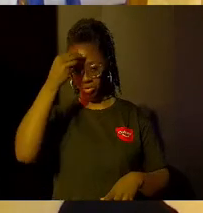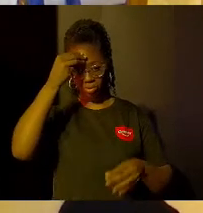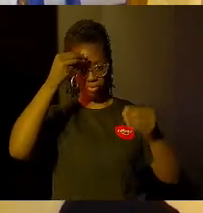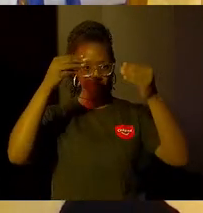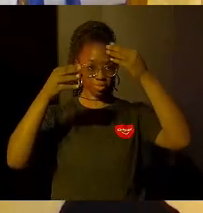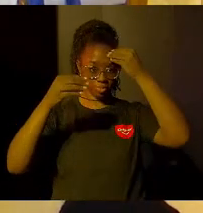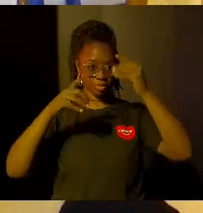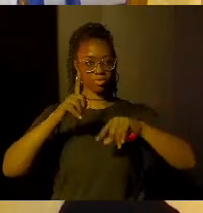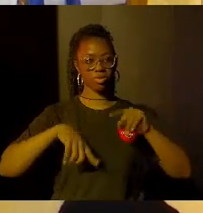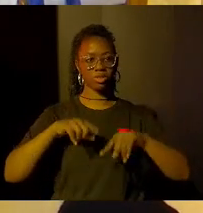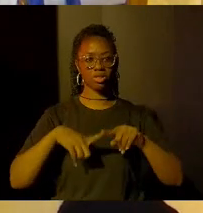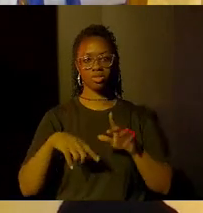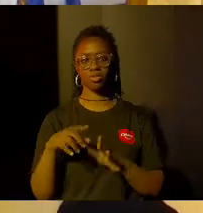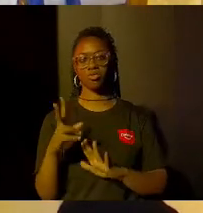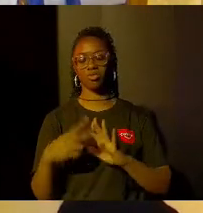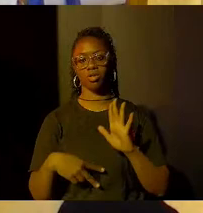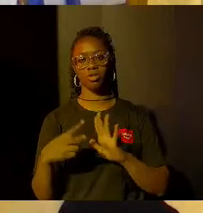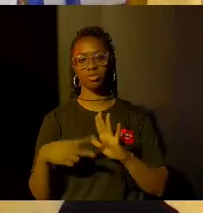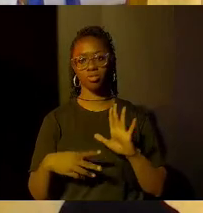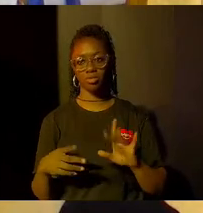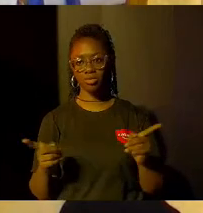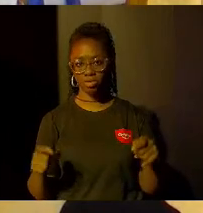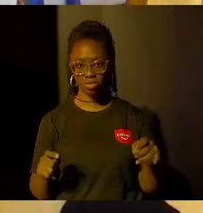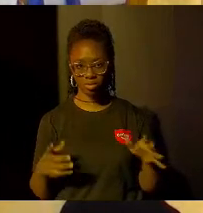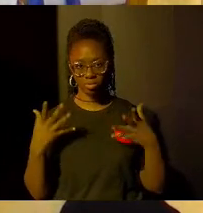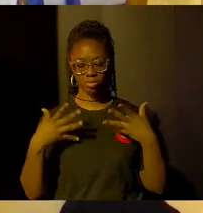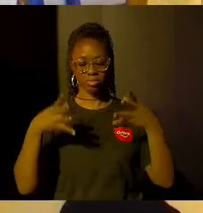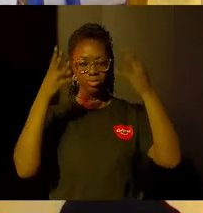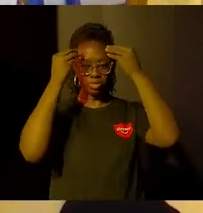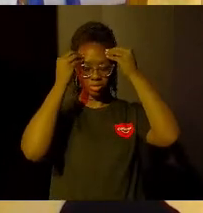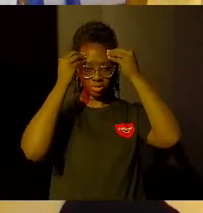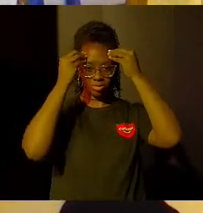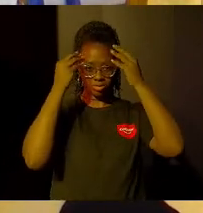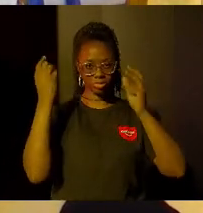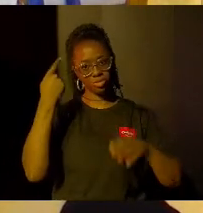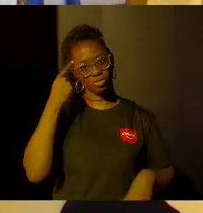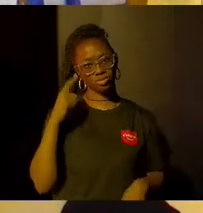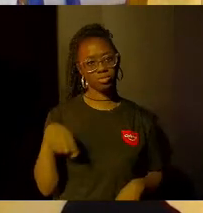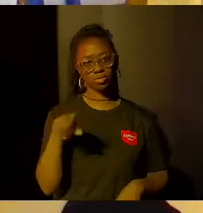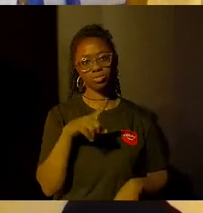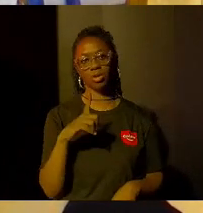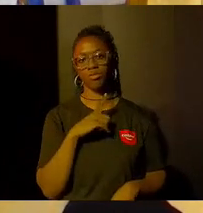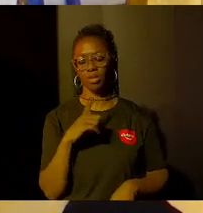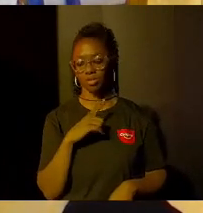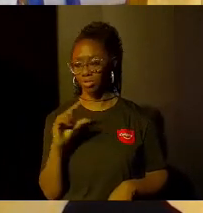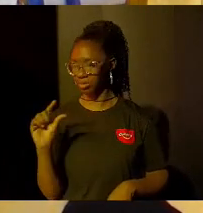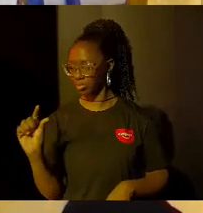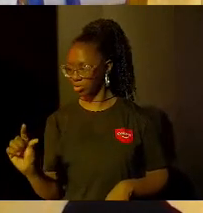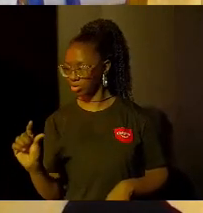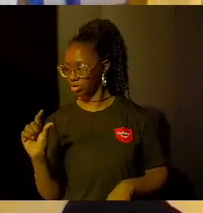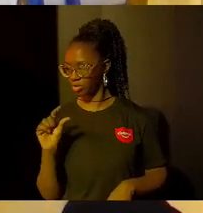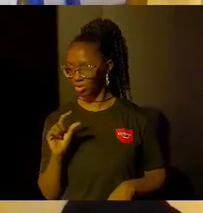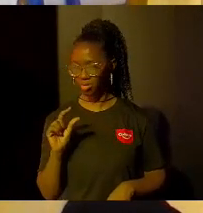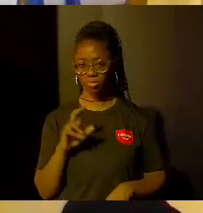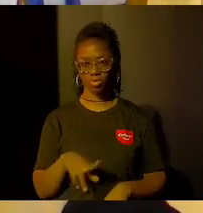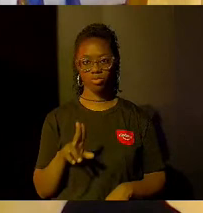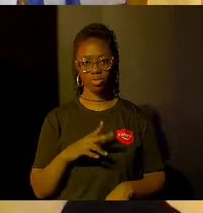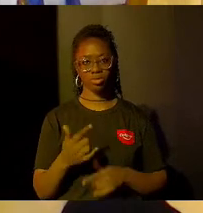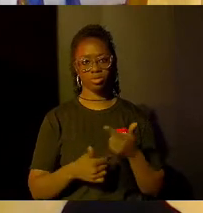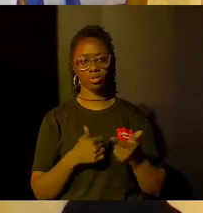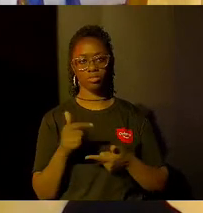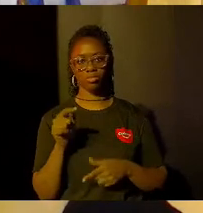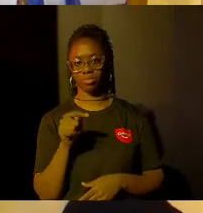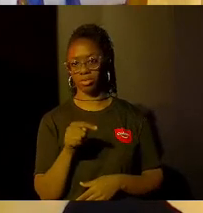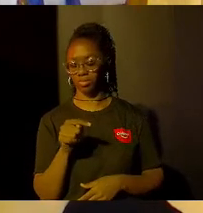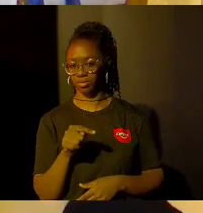leitura é um possível potente material de aprendizado você não sabe se você vai pegar uma célula daquilo para colocar num trabalho